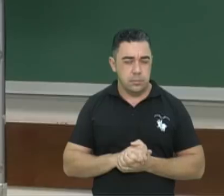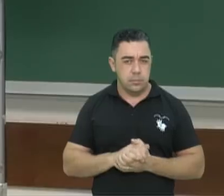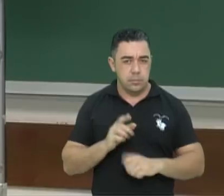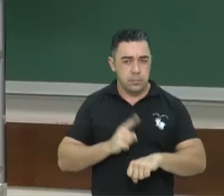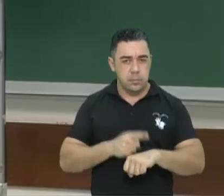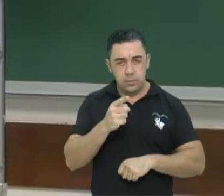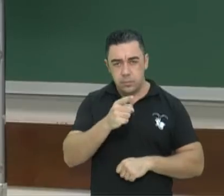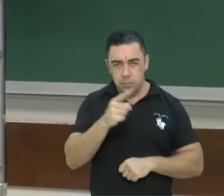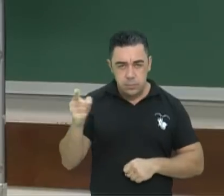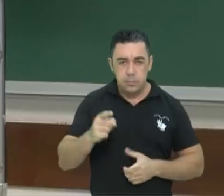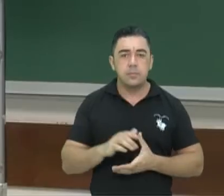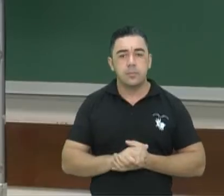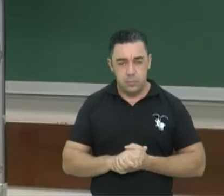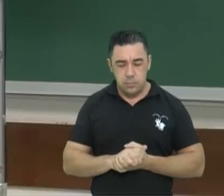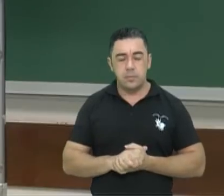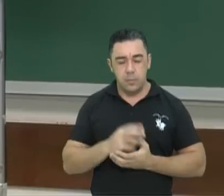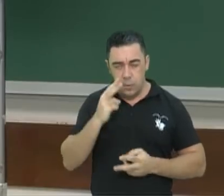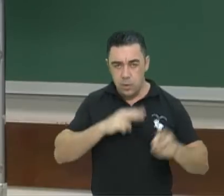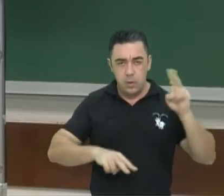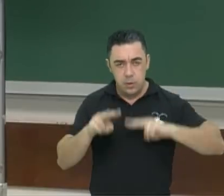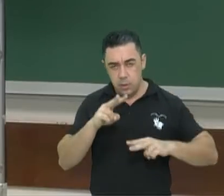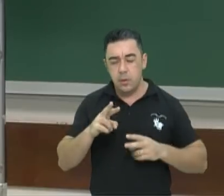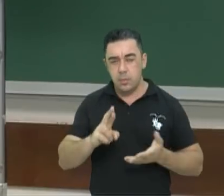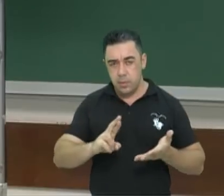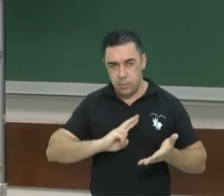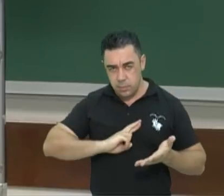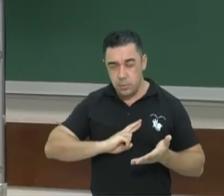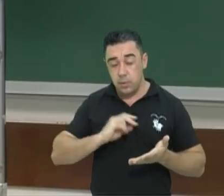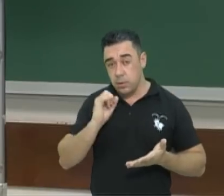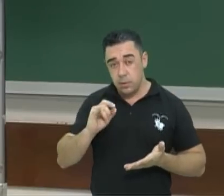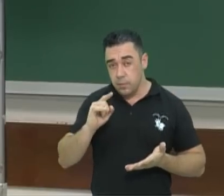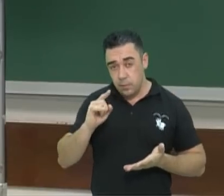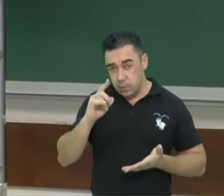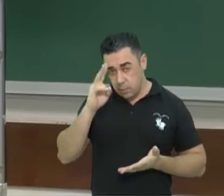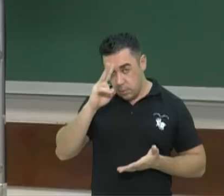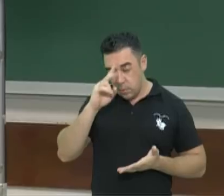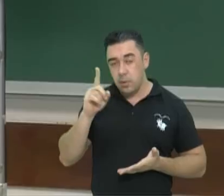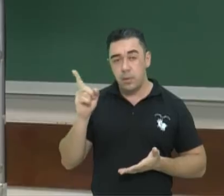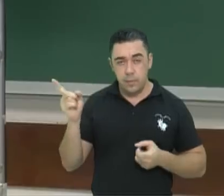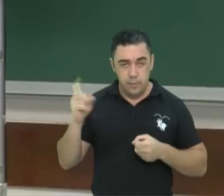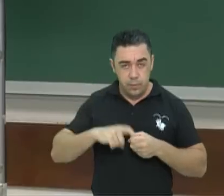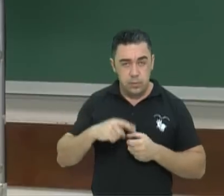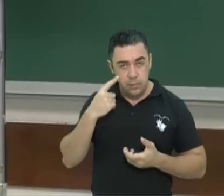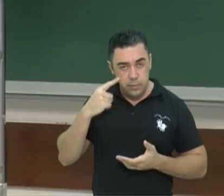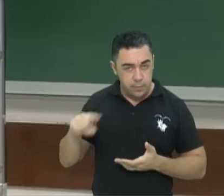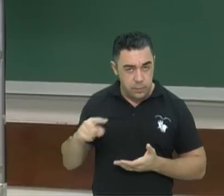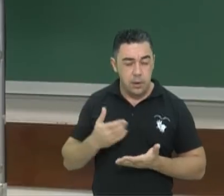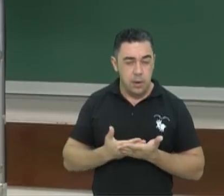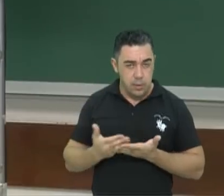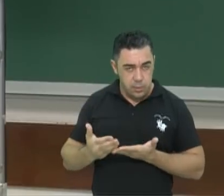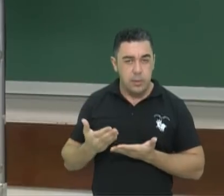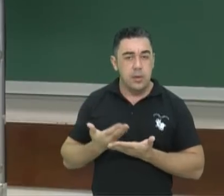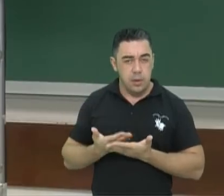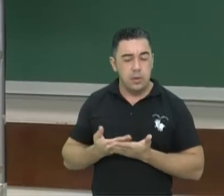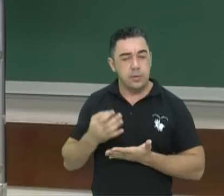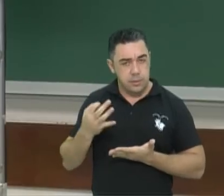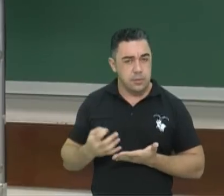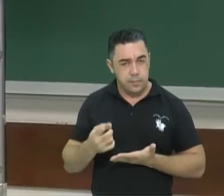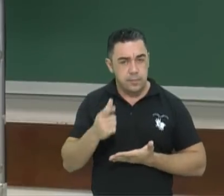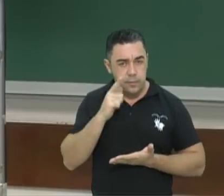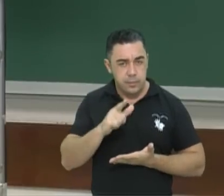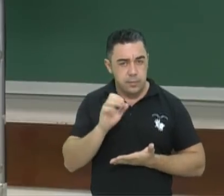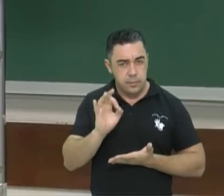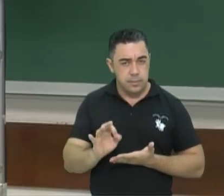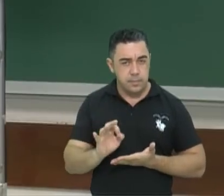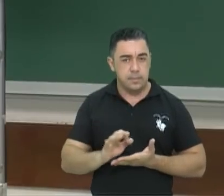um tempinho aí para você observar e se você não lembra, volta lá no início da aula que tenho certeza que você